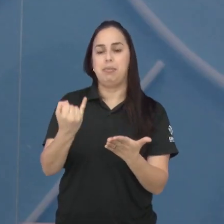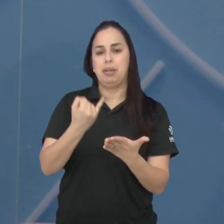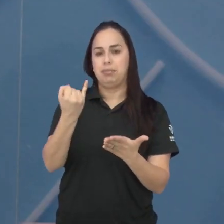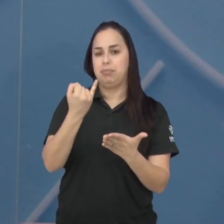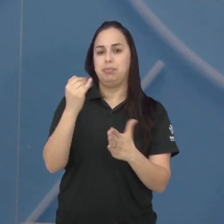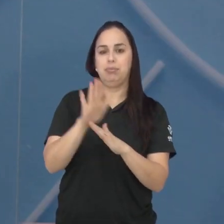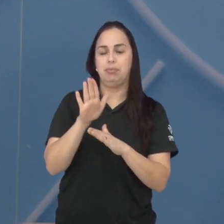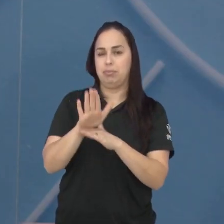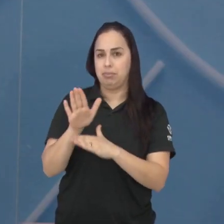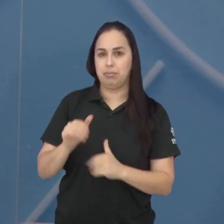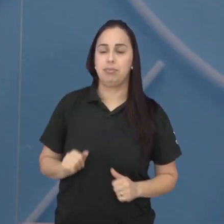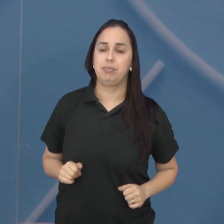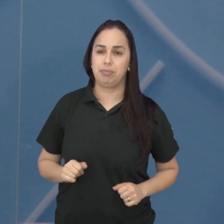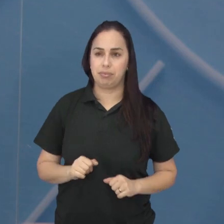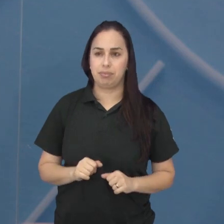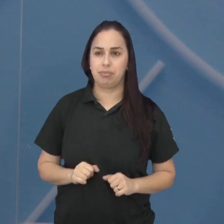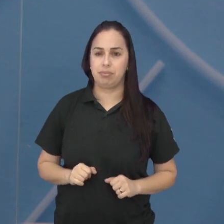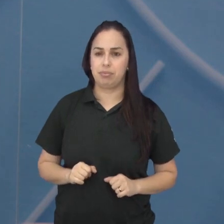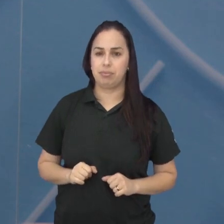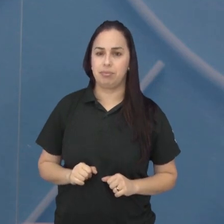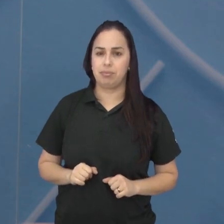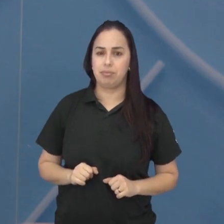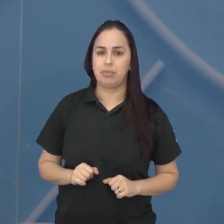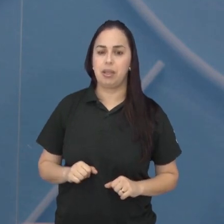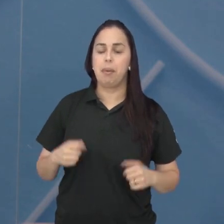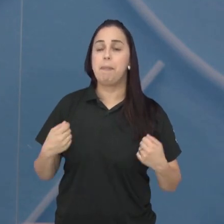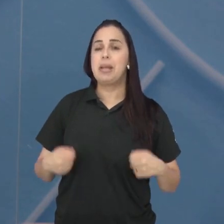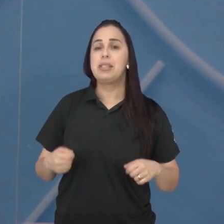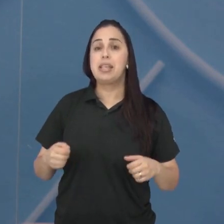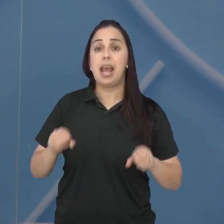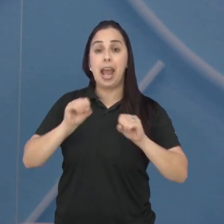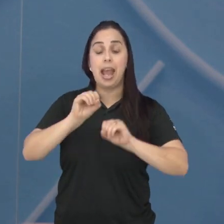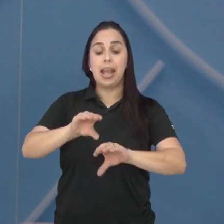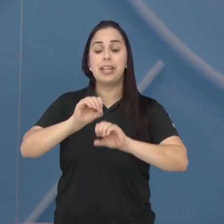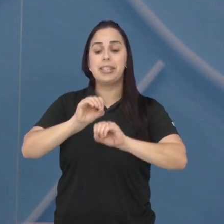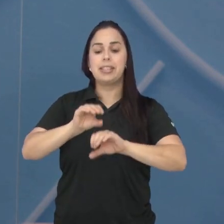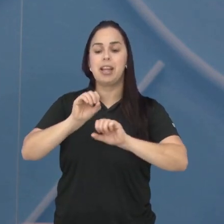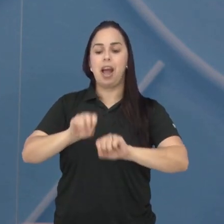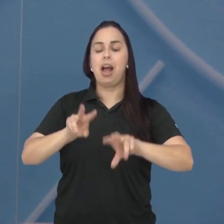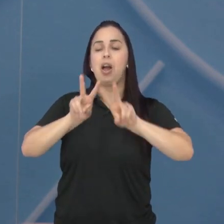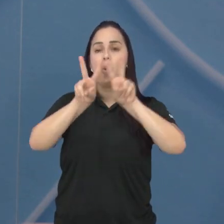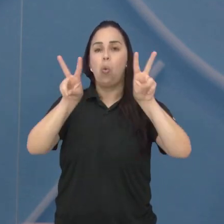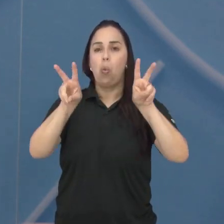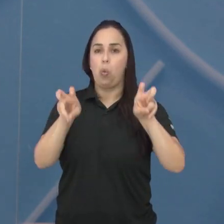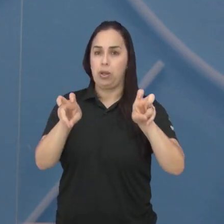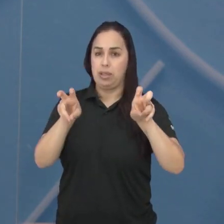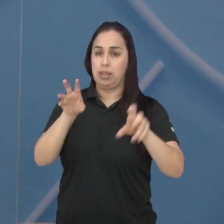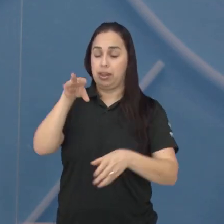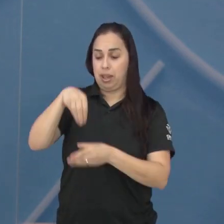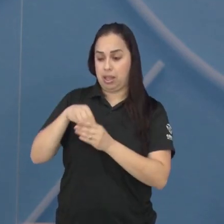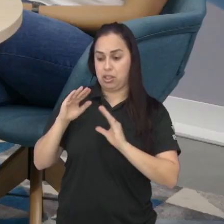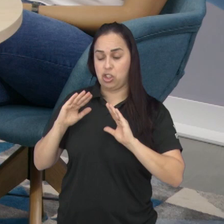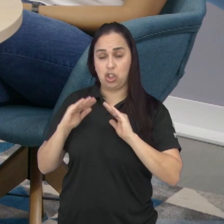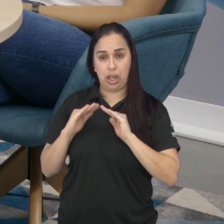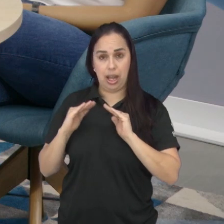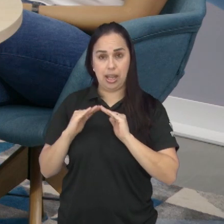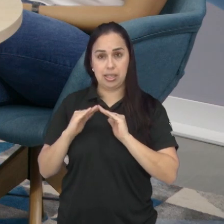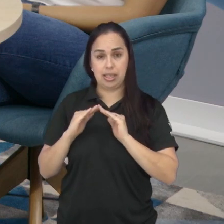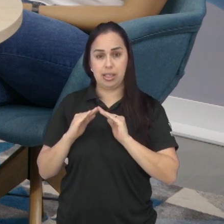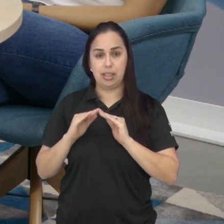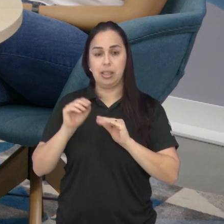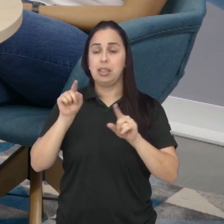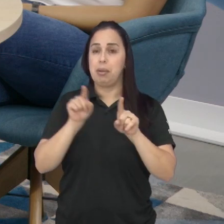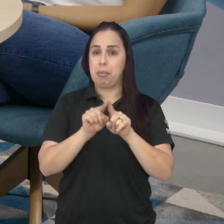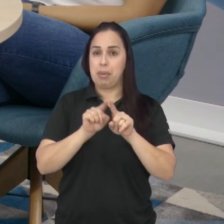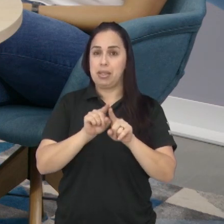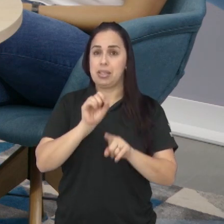Lidy? Não passar batido dos assuntos. Eu acho que isso, levar para tanto roda de em casa, conversa, né, para discussão. Se